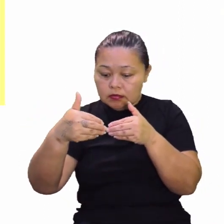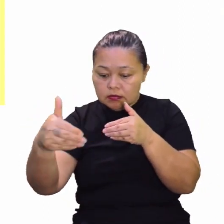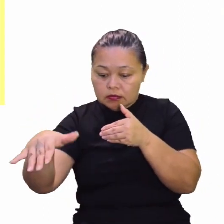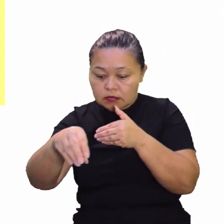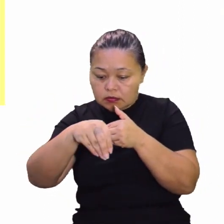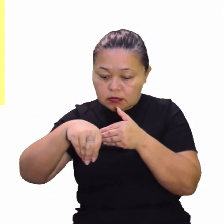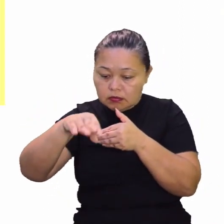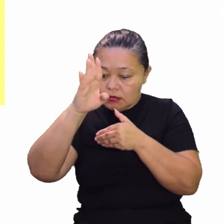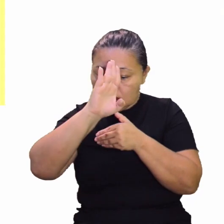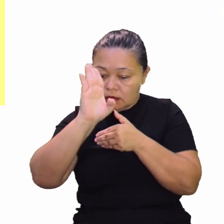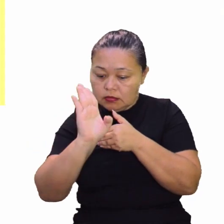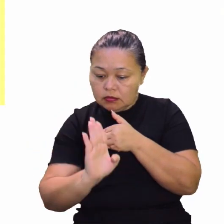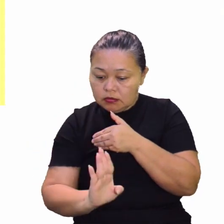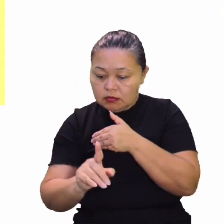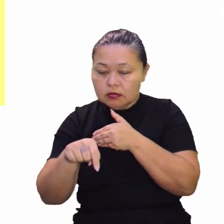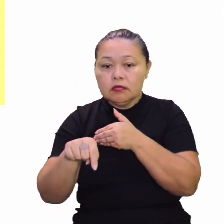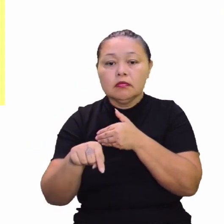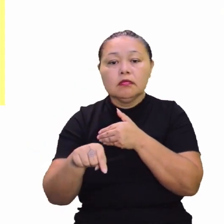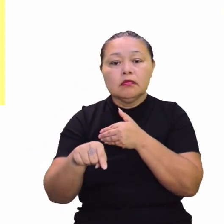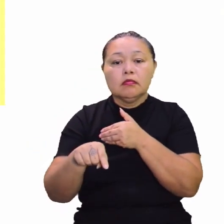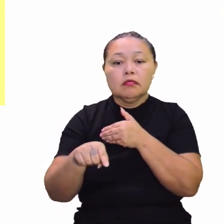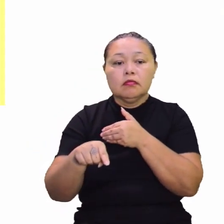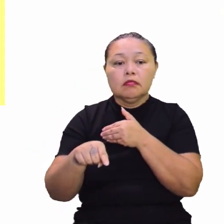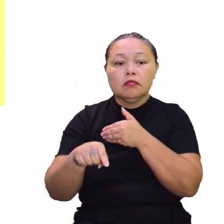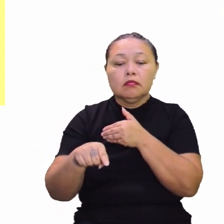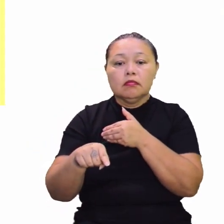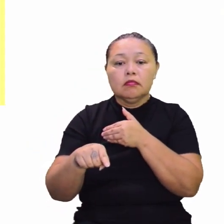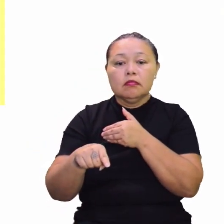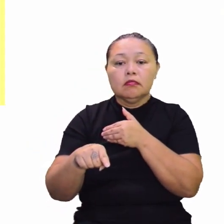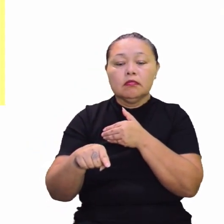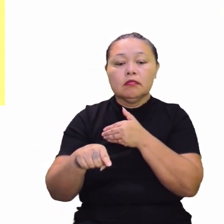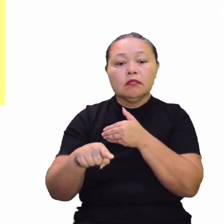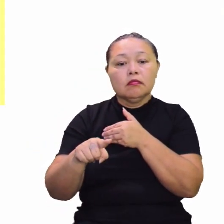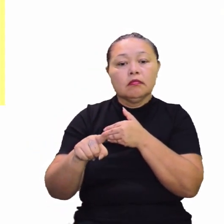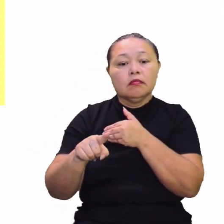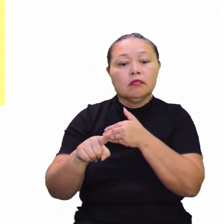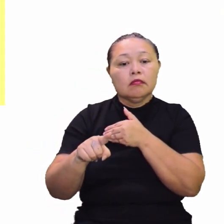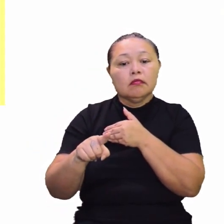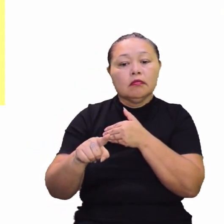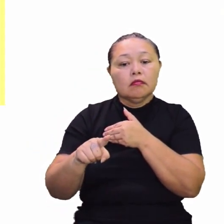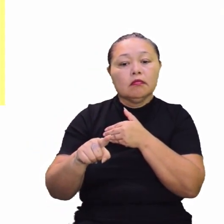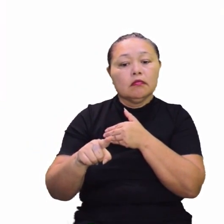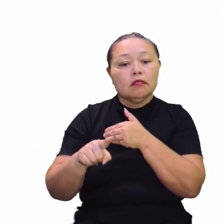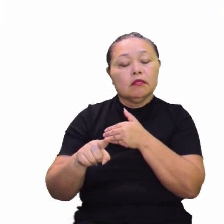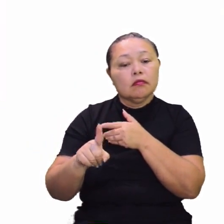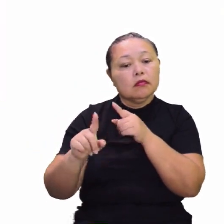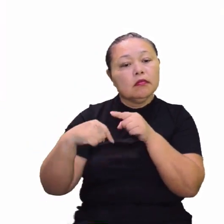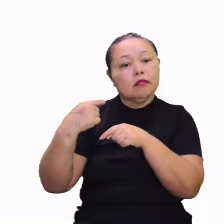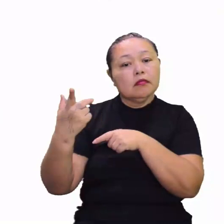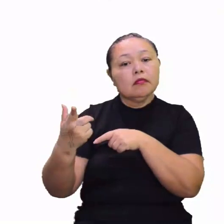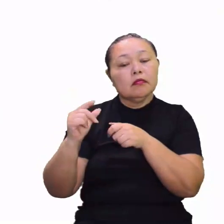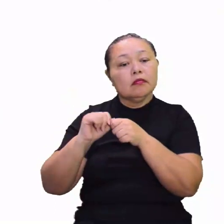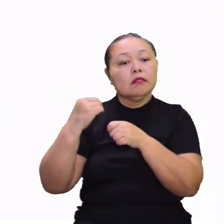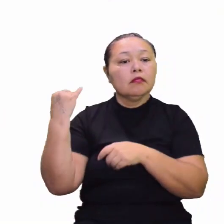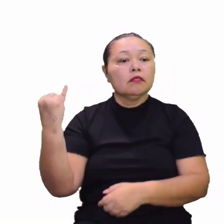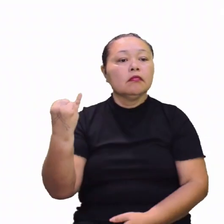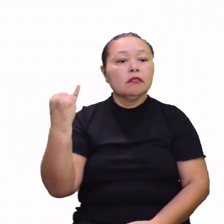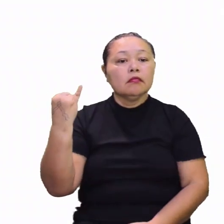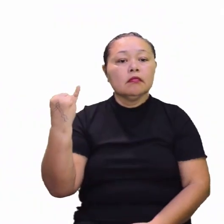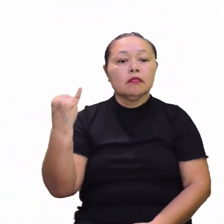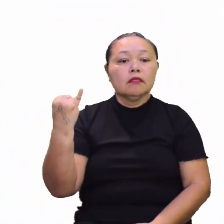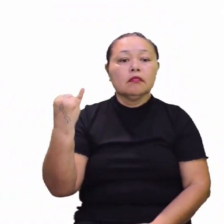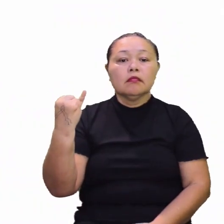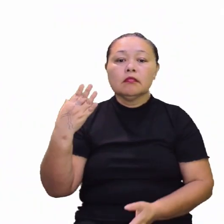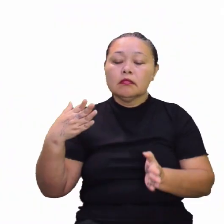esse ingressa em território brasileiro. Vamos para o próximo rio, professor Jorge. Falar da importância, né?